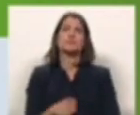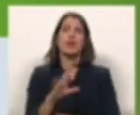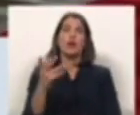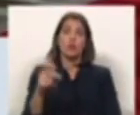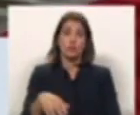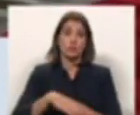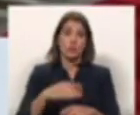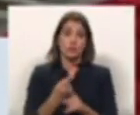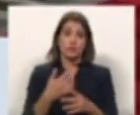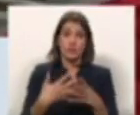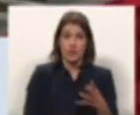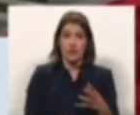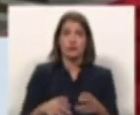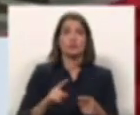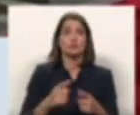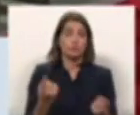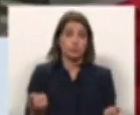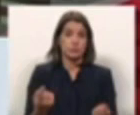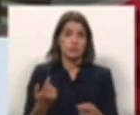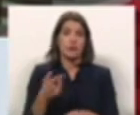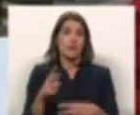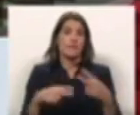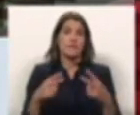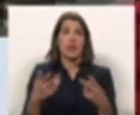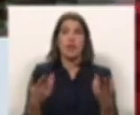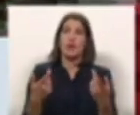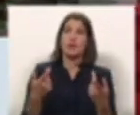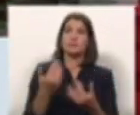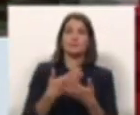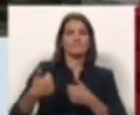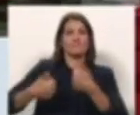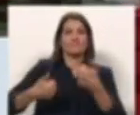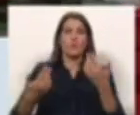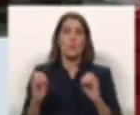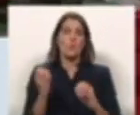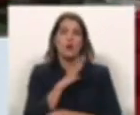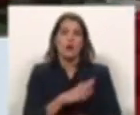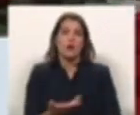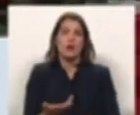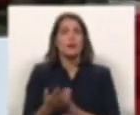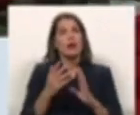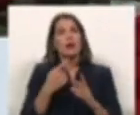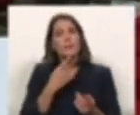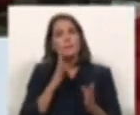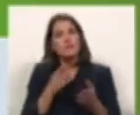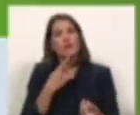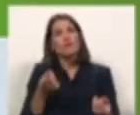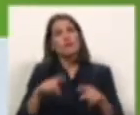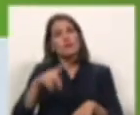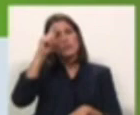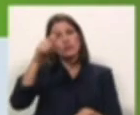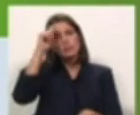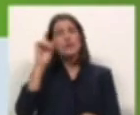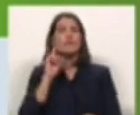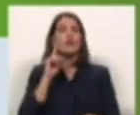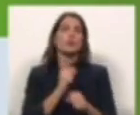razões uma é por não ser fiscalmente competitivos nós temos que voltar a respeitar o valor do